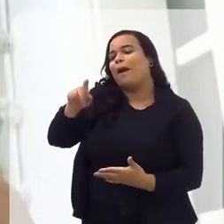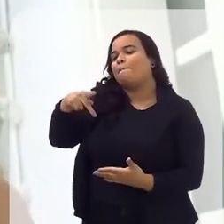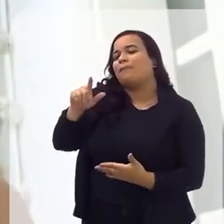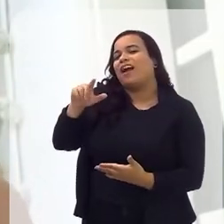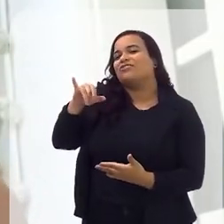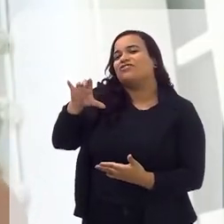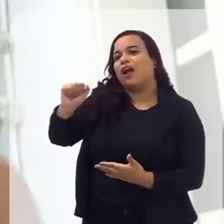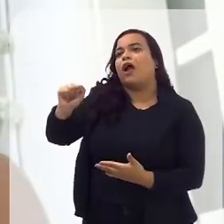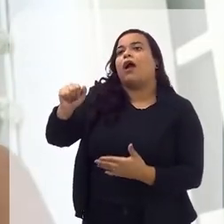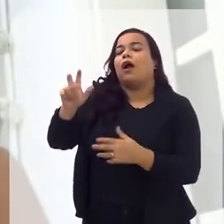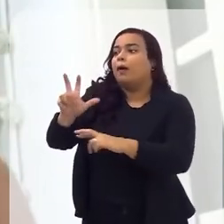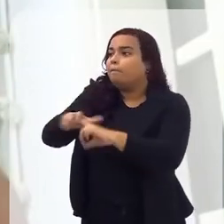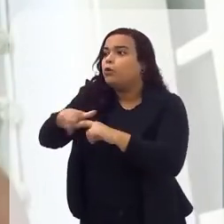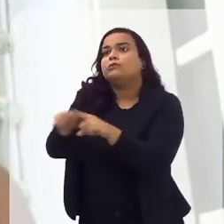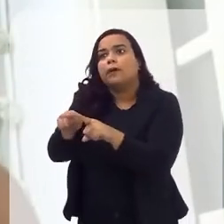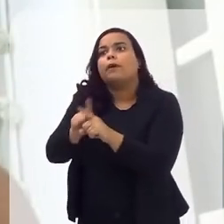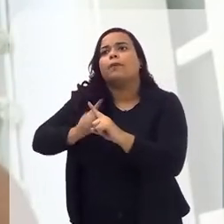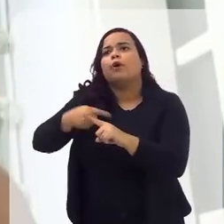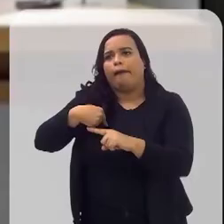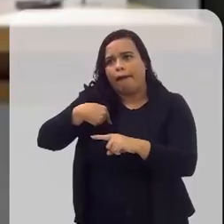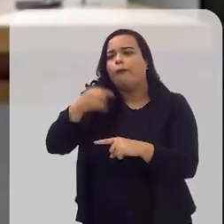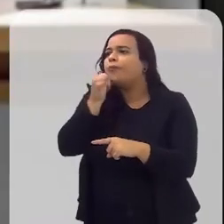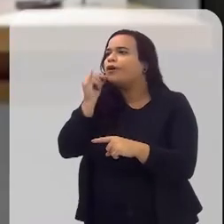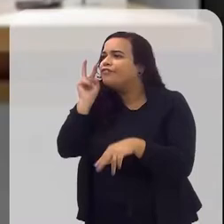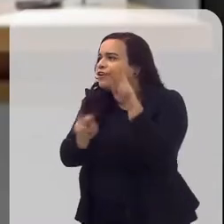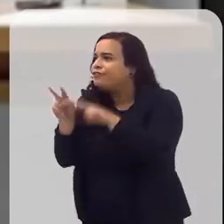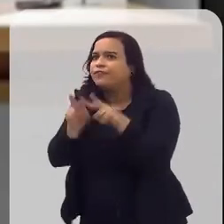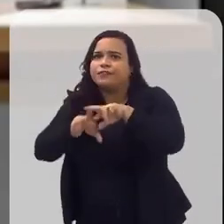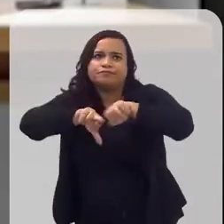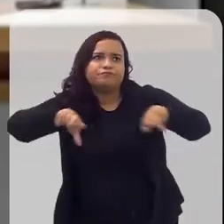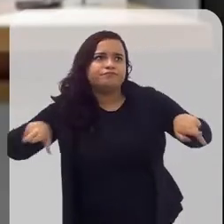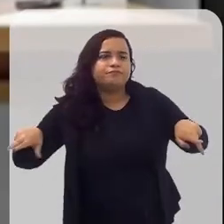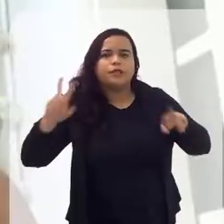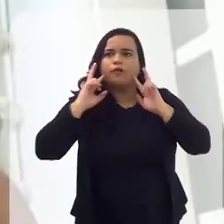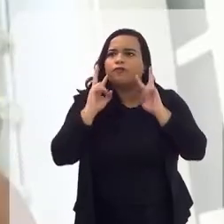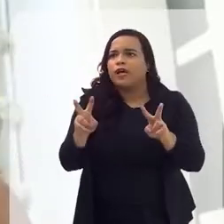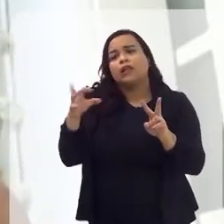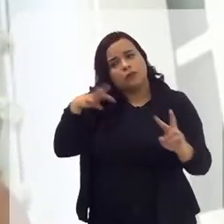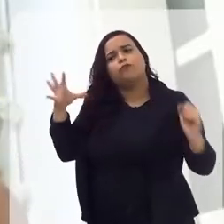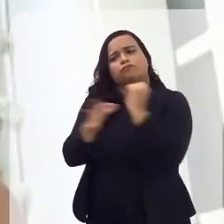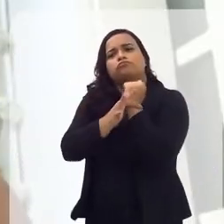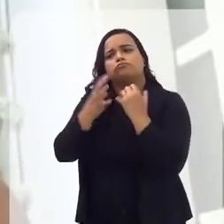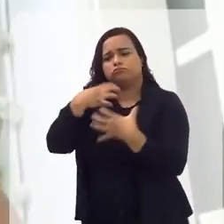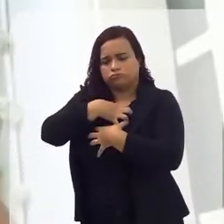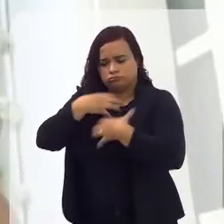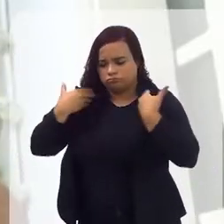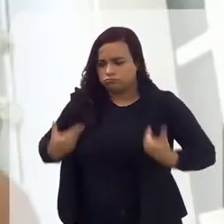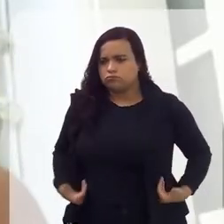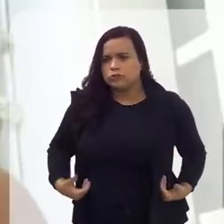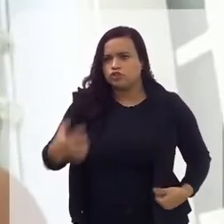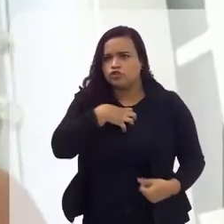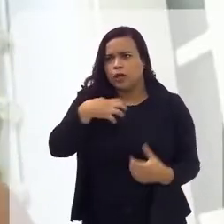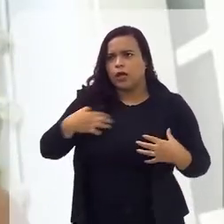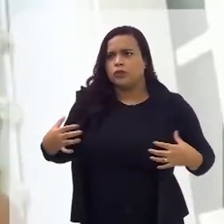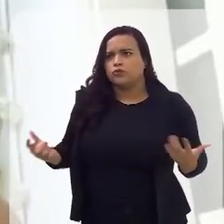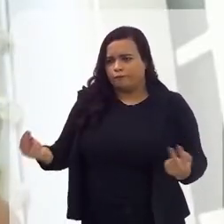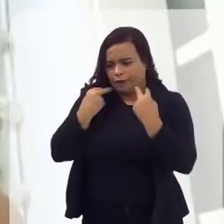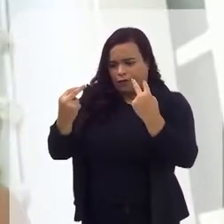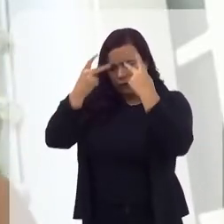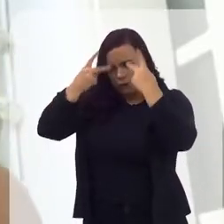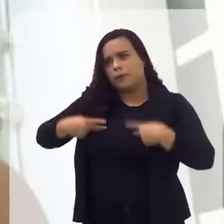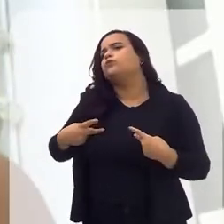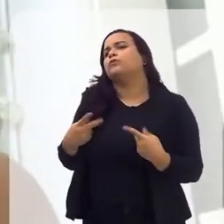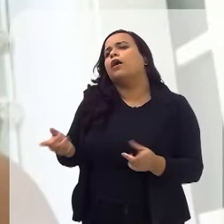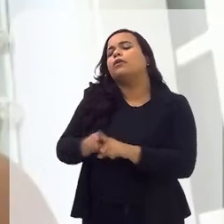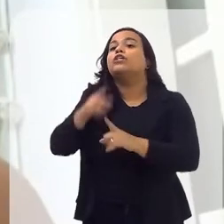conta disso, né? Porque mesmo eu estando nesse cenário, tendo esse universo com uma certa segurança em relação, né, à minha maneira como eu me